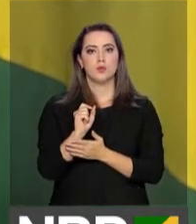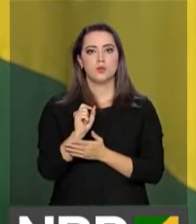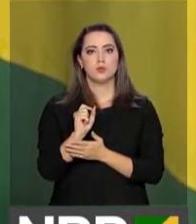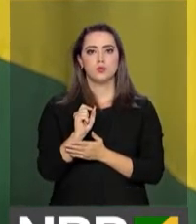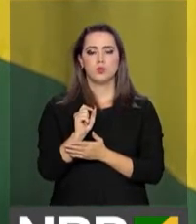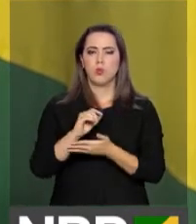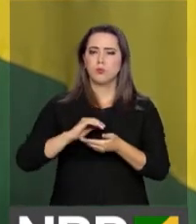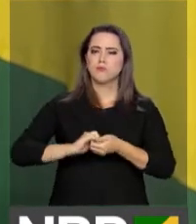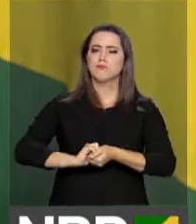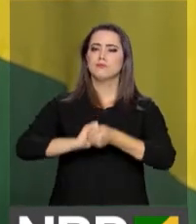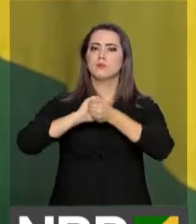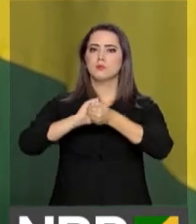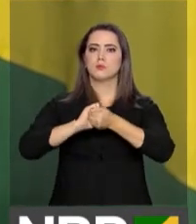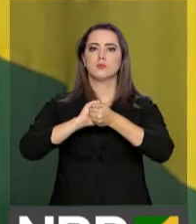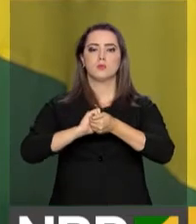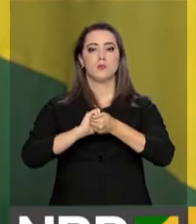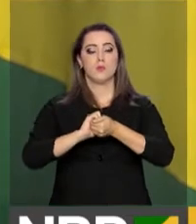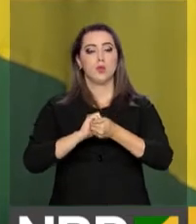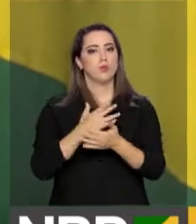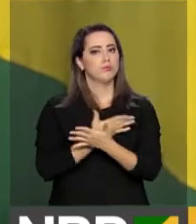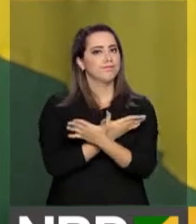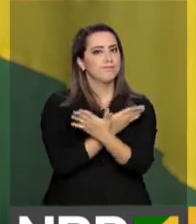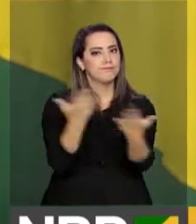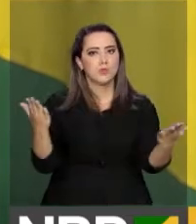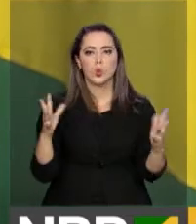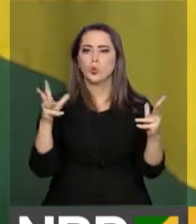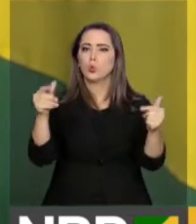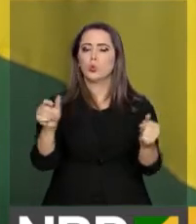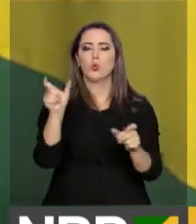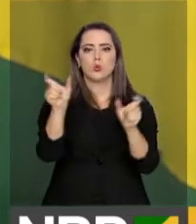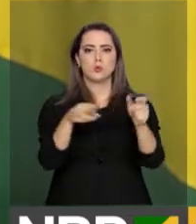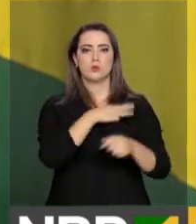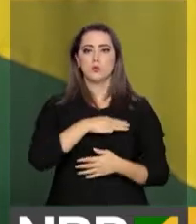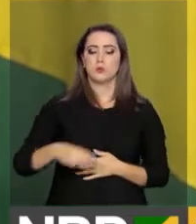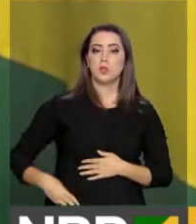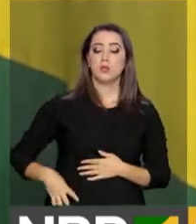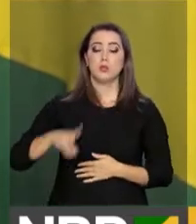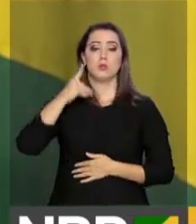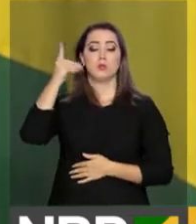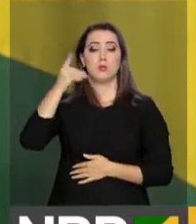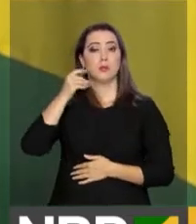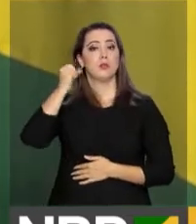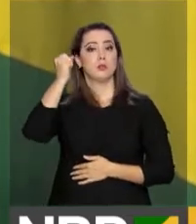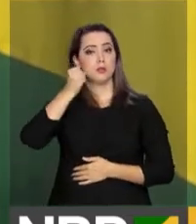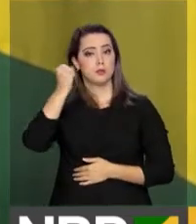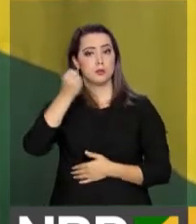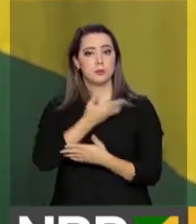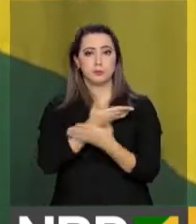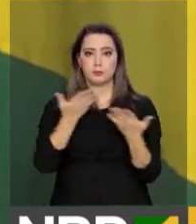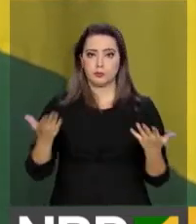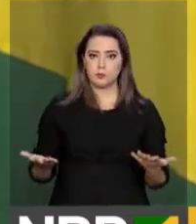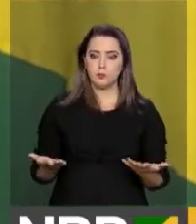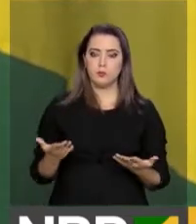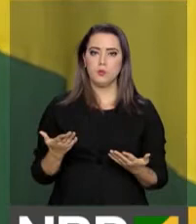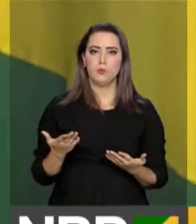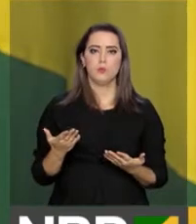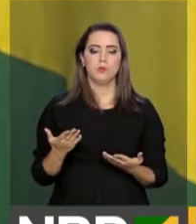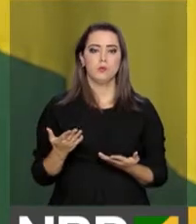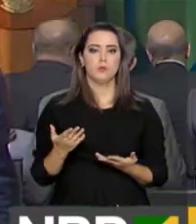saudação a todos os ministros parlamentares e